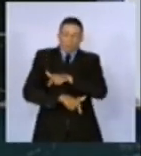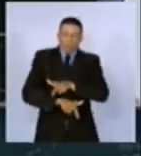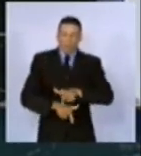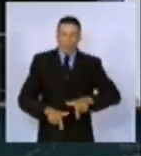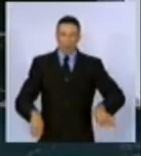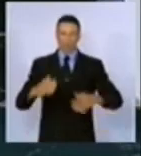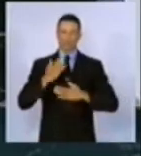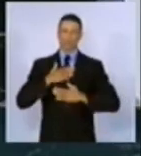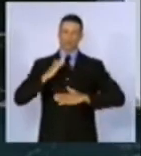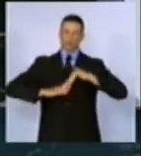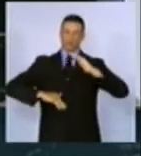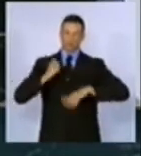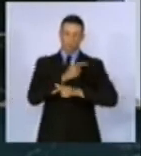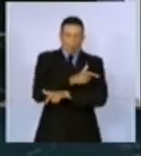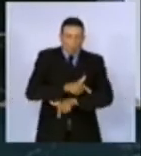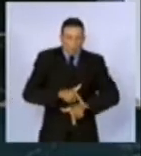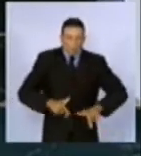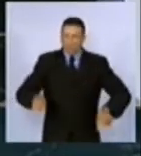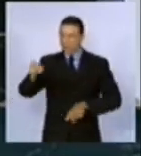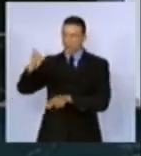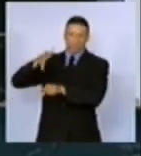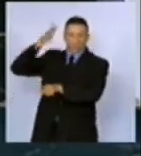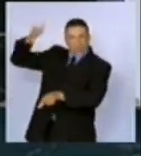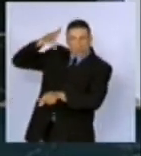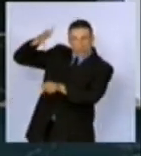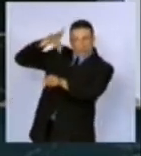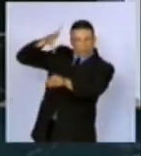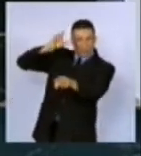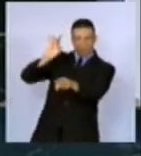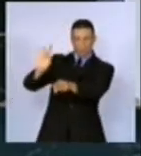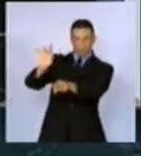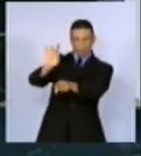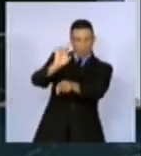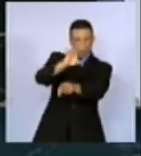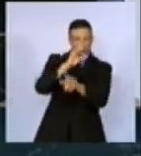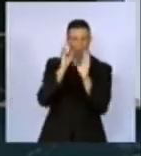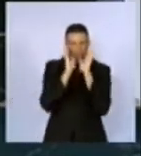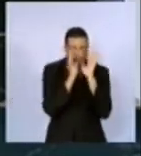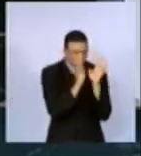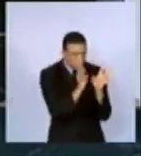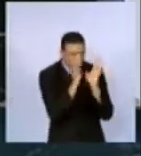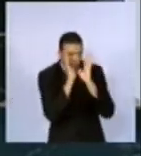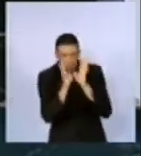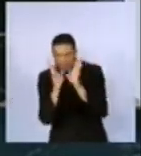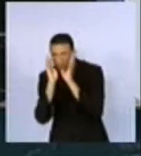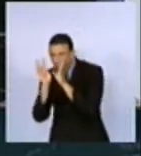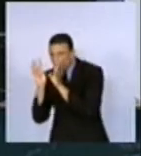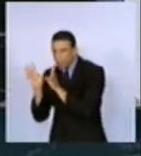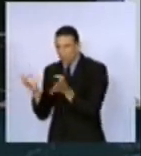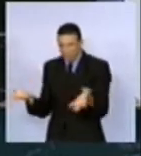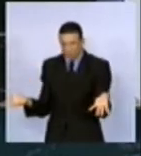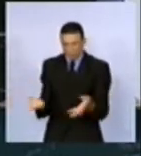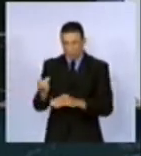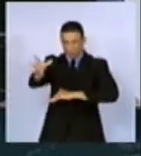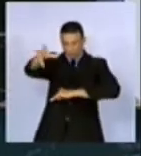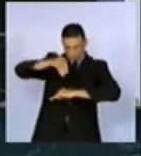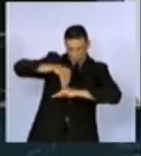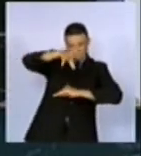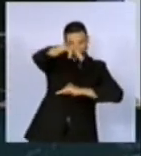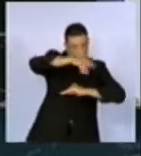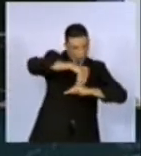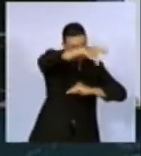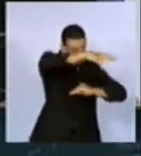audiência para ouvir e eu resolvi e vou levar todo essa todo esse material em